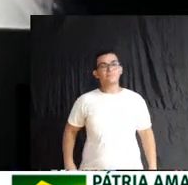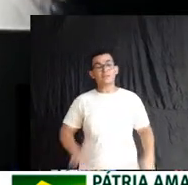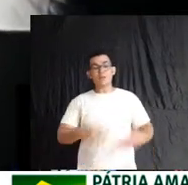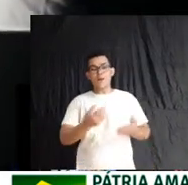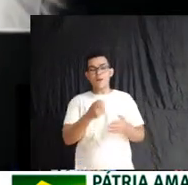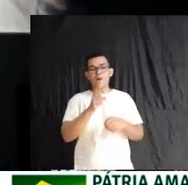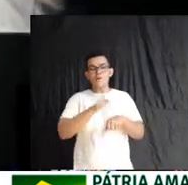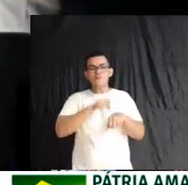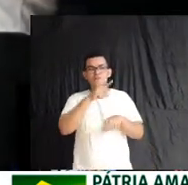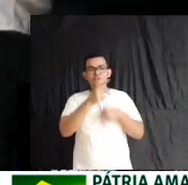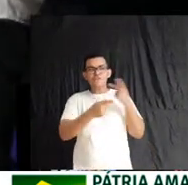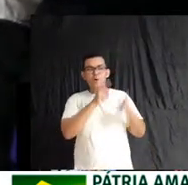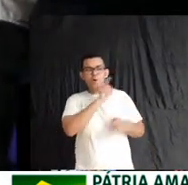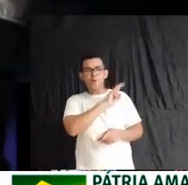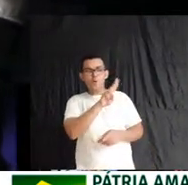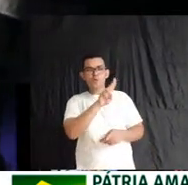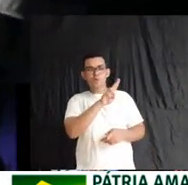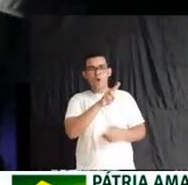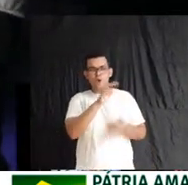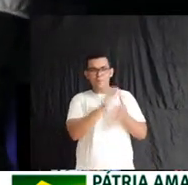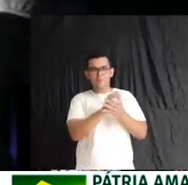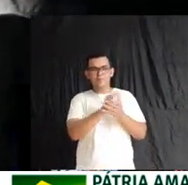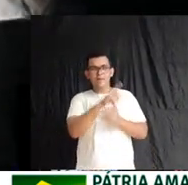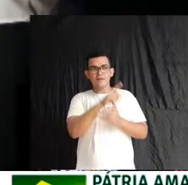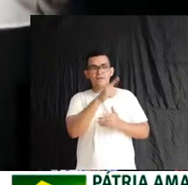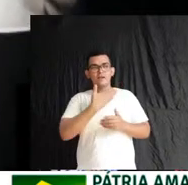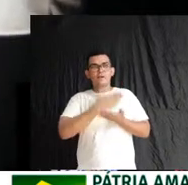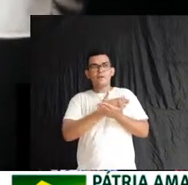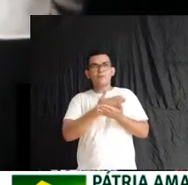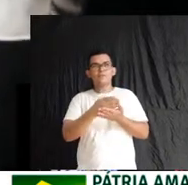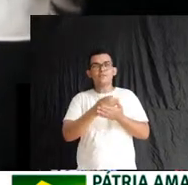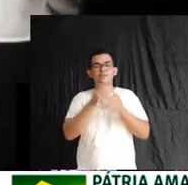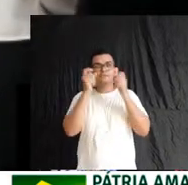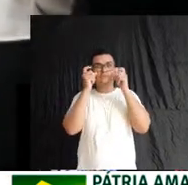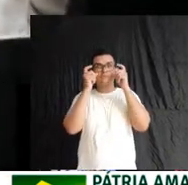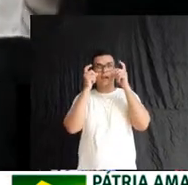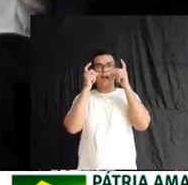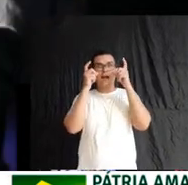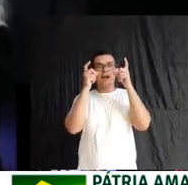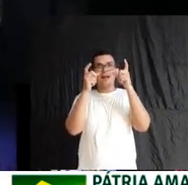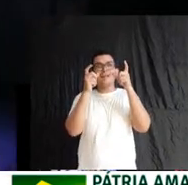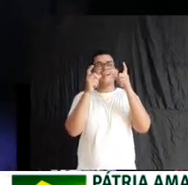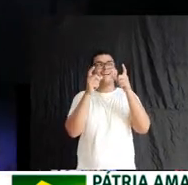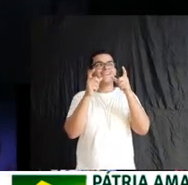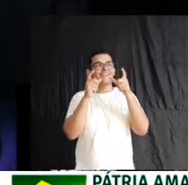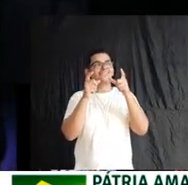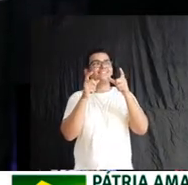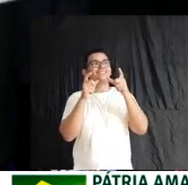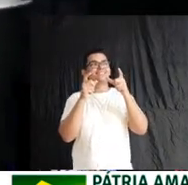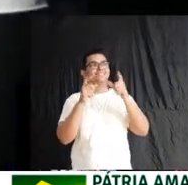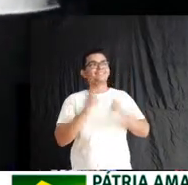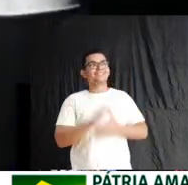ficar vermelho, assim, é dar umas águas. Ele já está assim. Pensando que o golpe está aí, cai quem quiser, né?